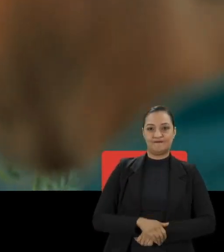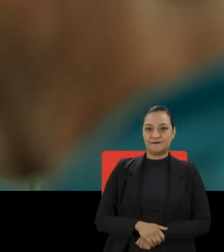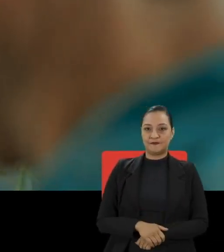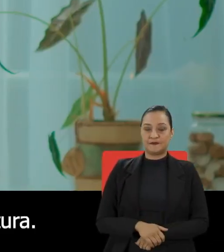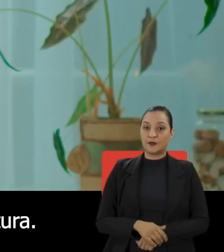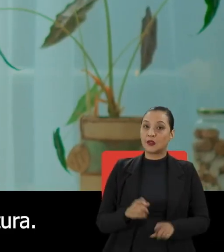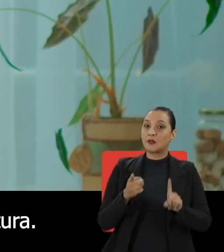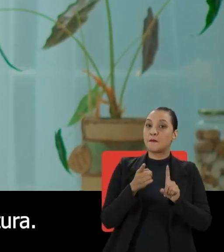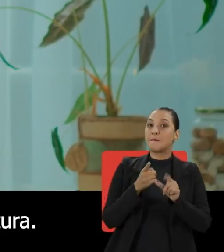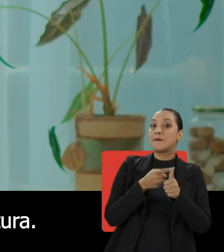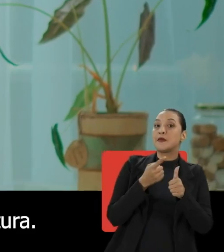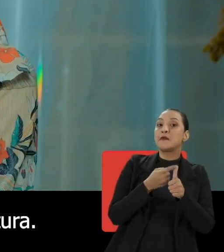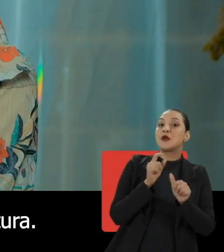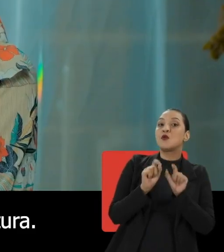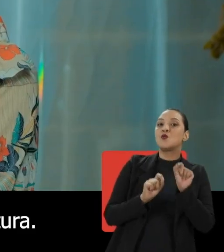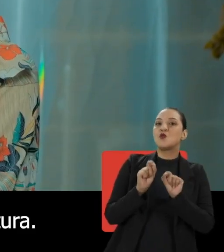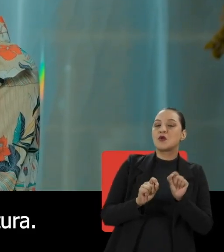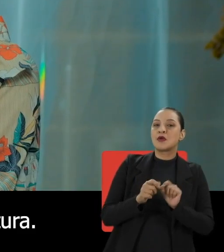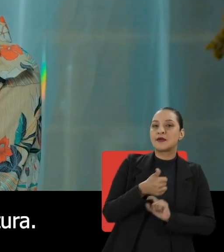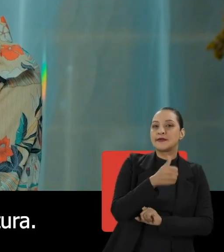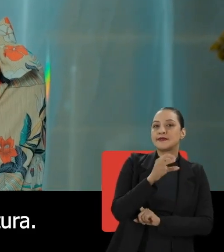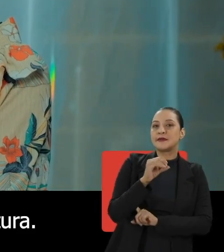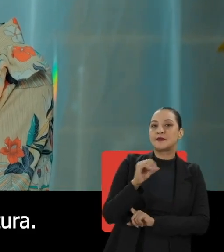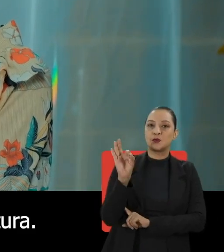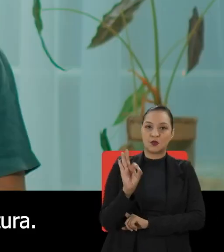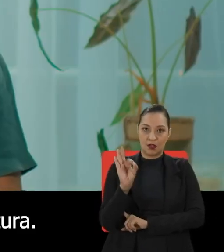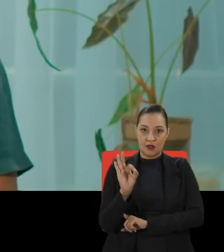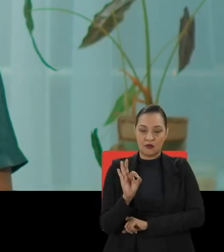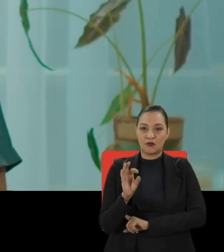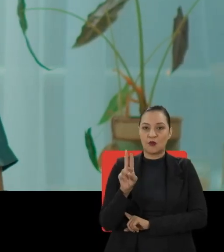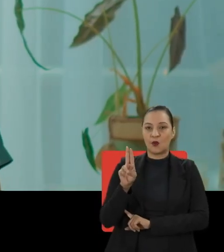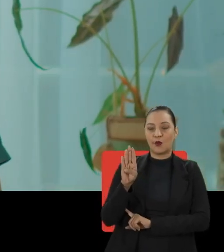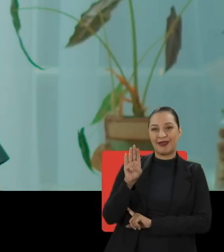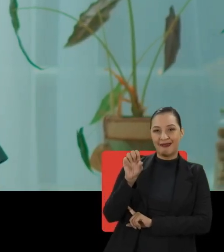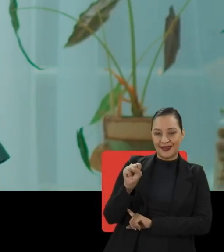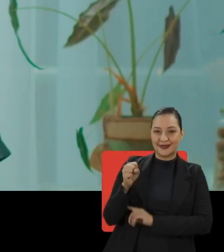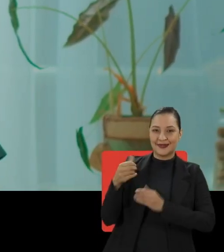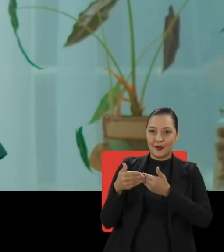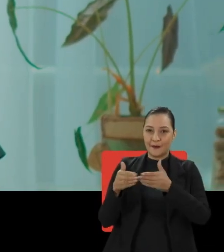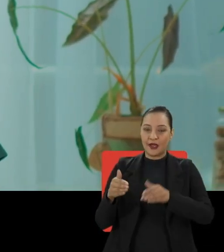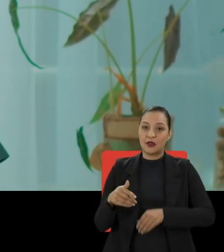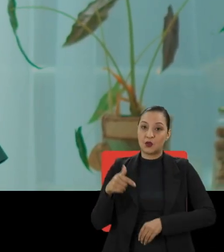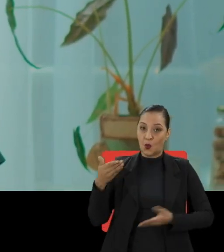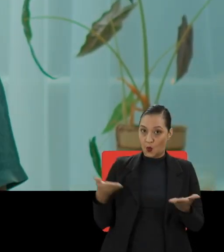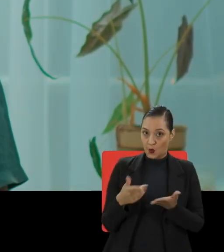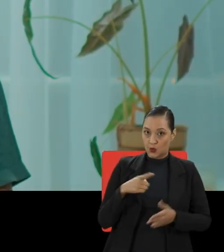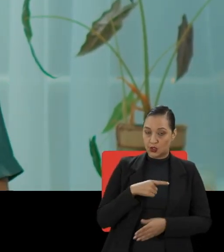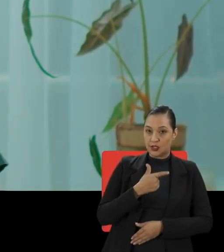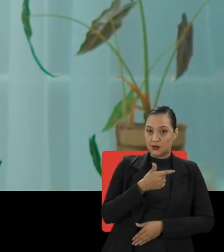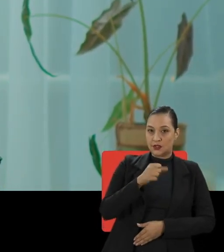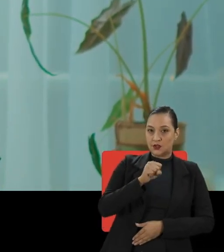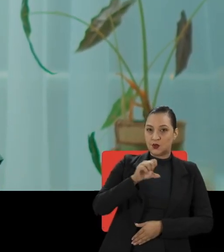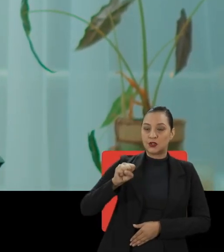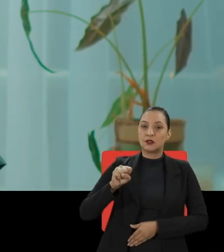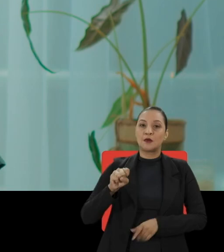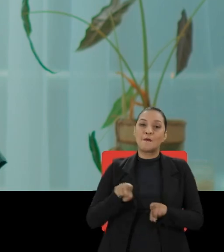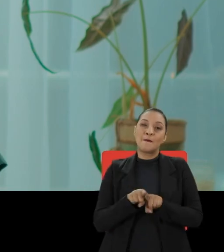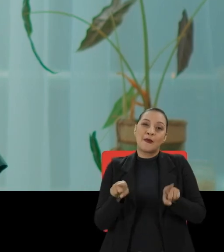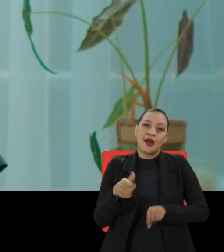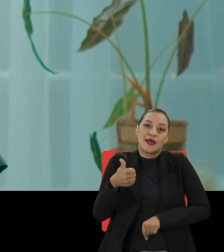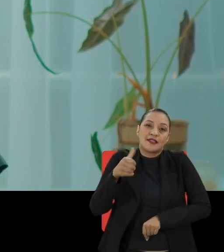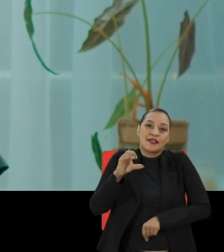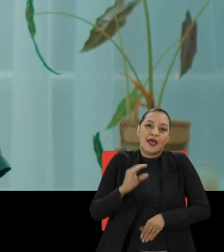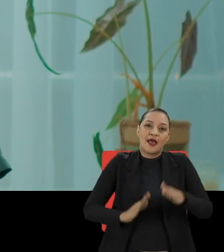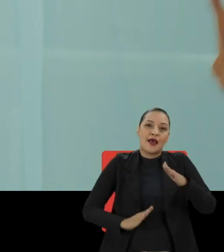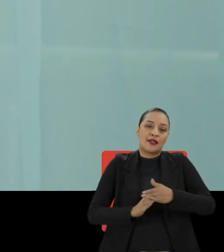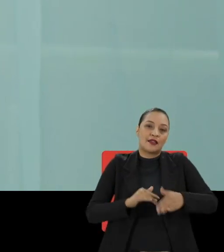não conseguem. Primeiro, nós vamos chegar a 100% de cobertura. Manaus tem 288 UBSs. Só 10 funcionam